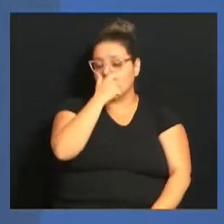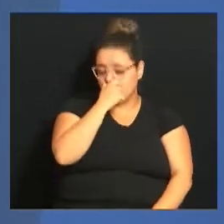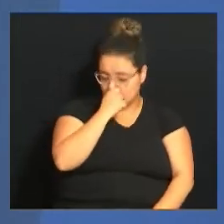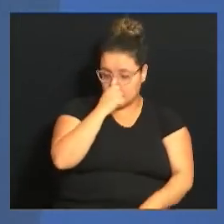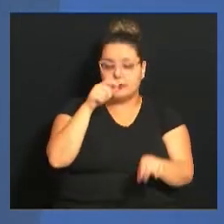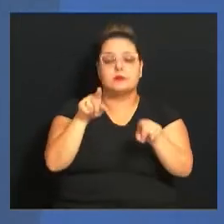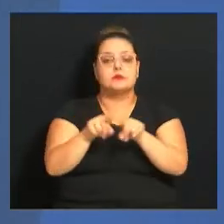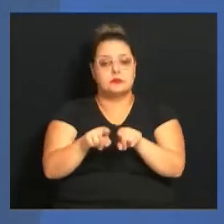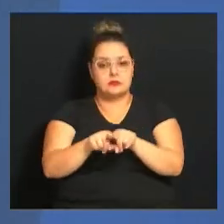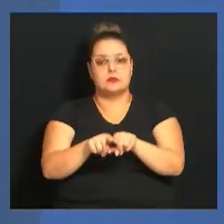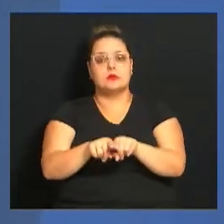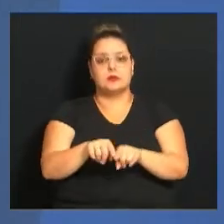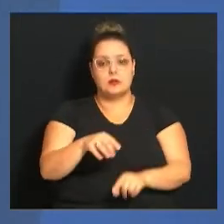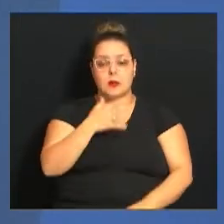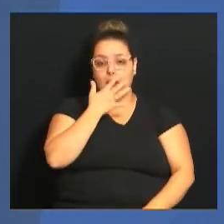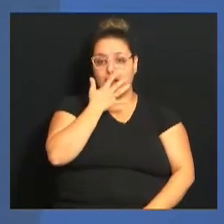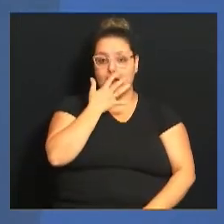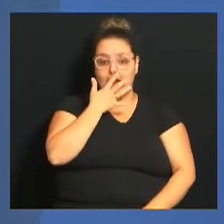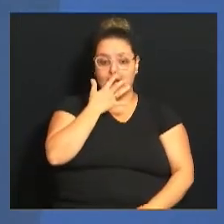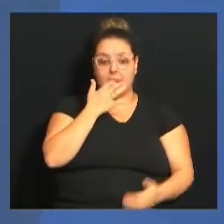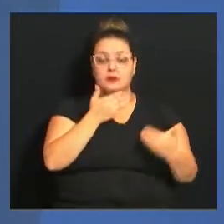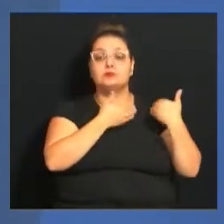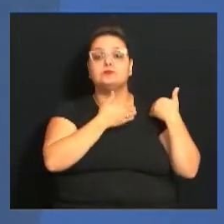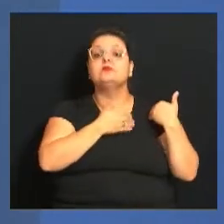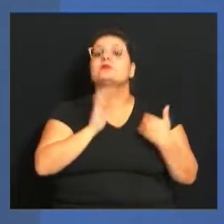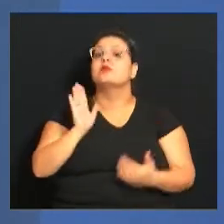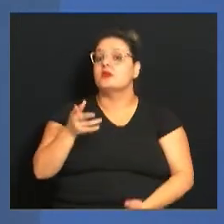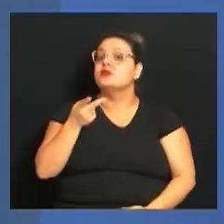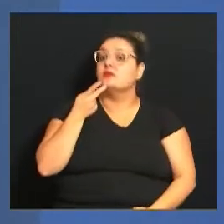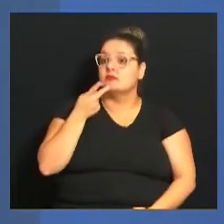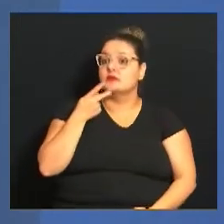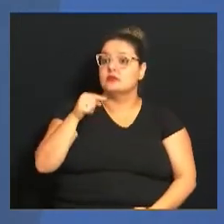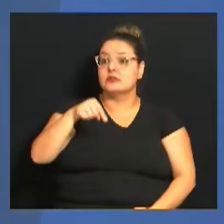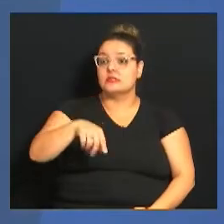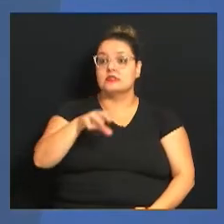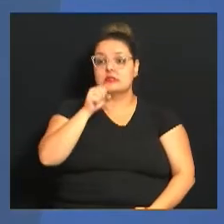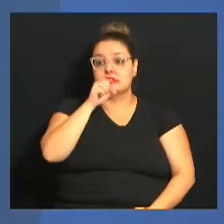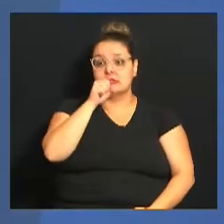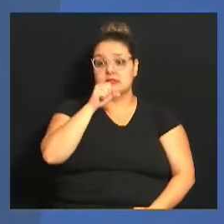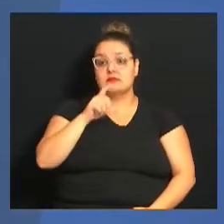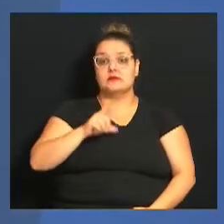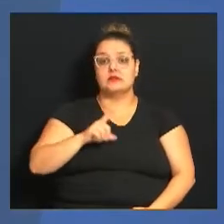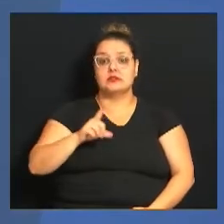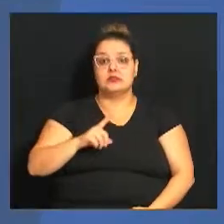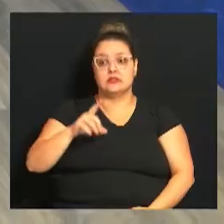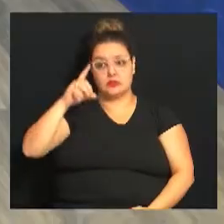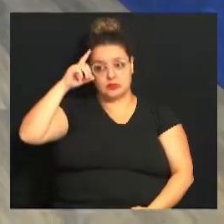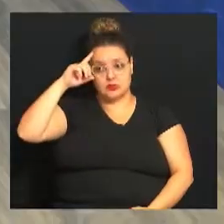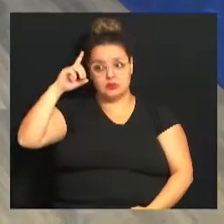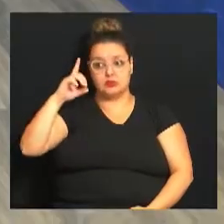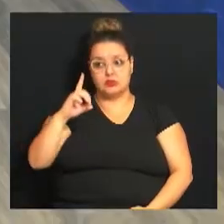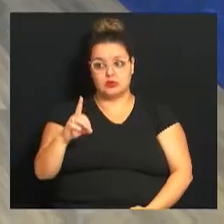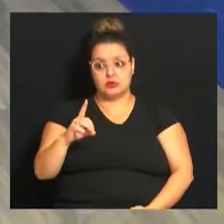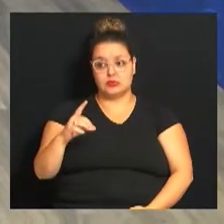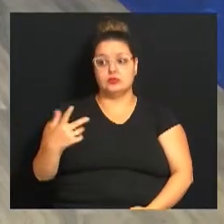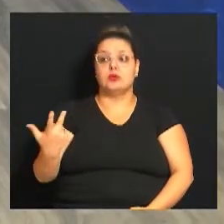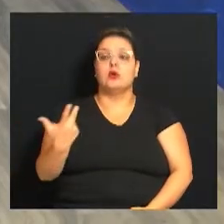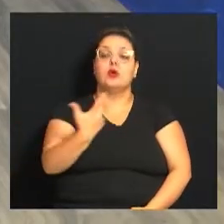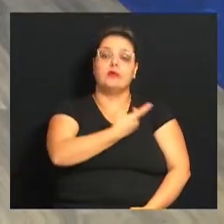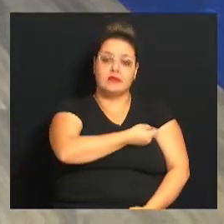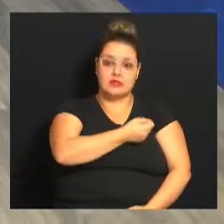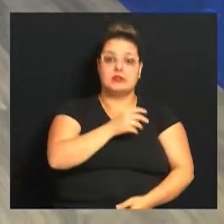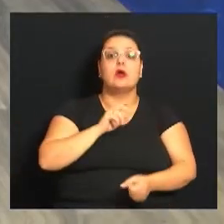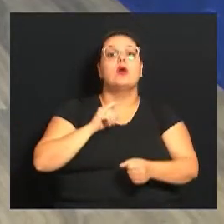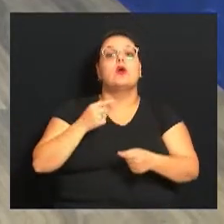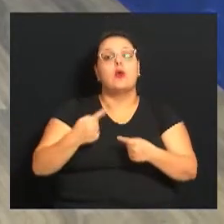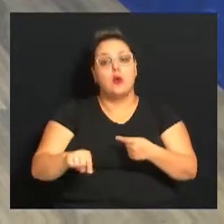inclusive a responsável, a coordenadora Shaula, já adiantou que sábado vai ter dia D da vacinação contra a gripe. Então é importante a